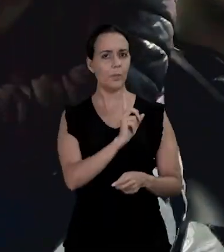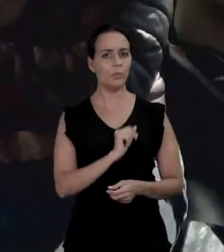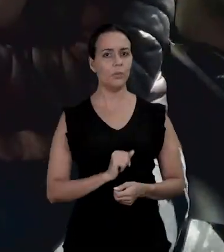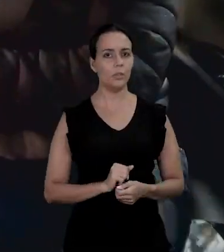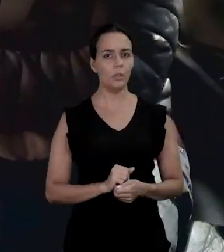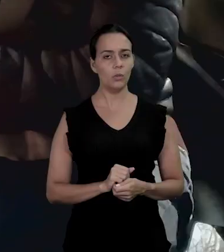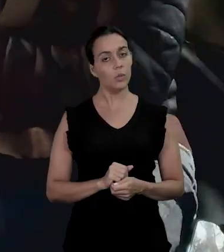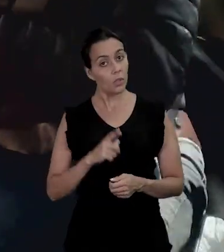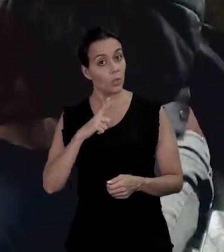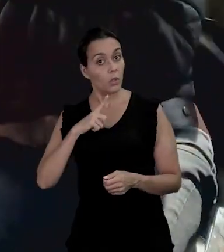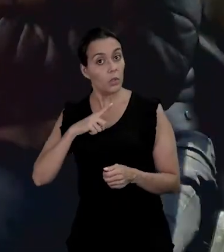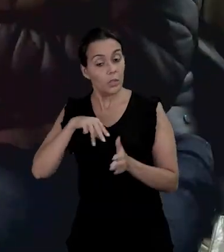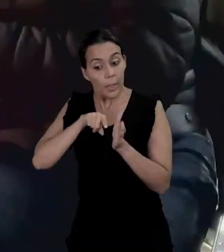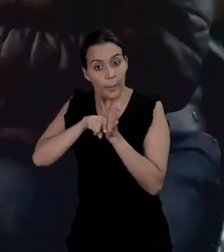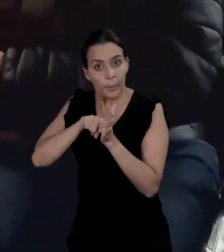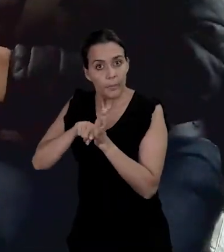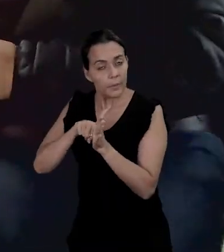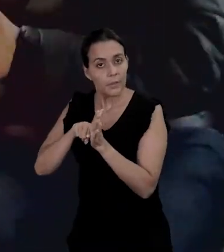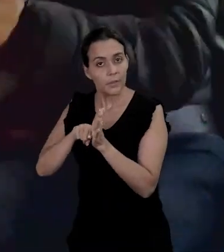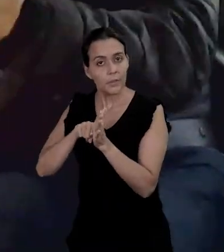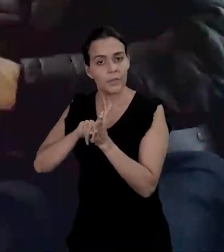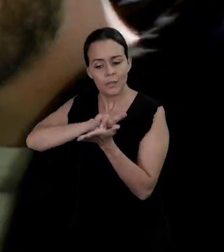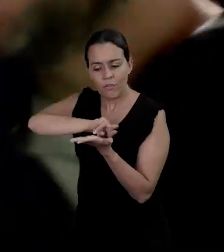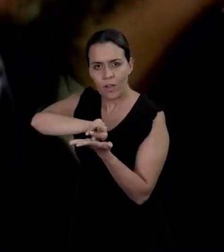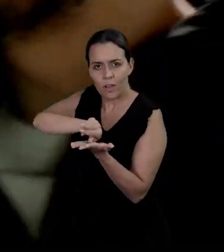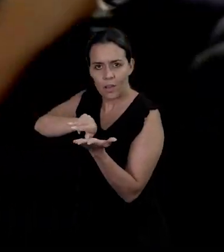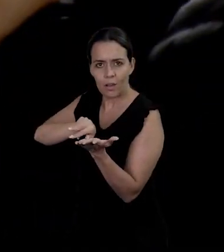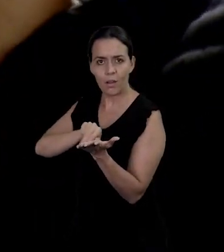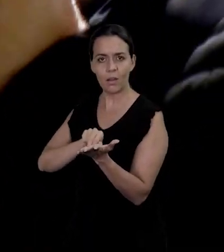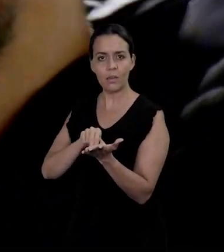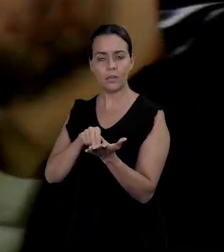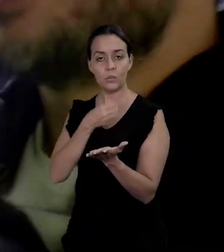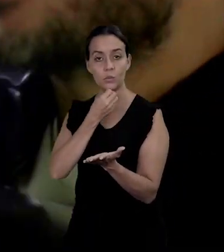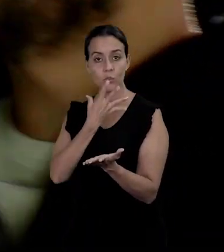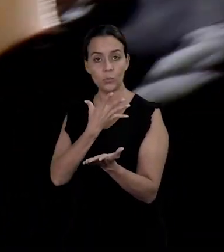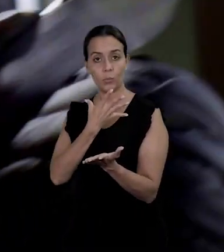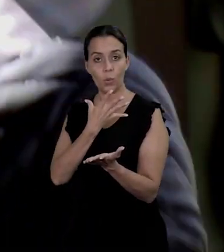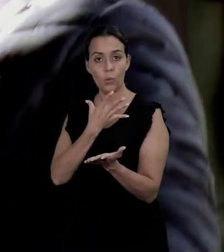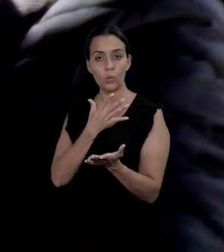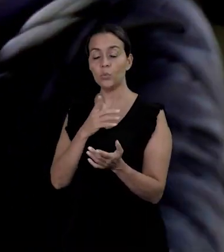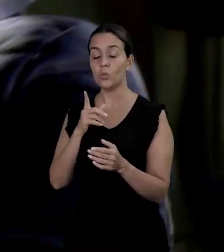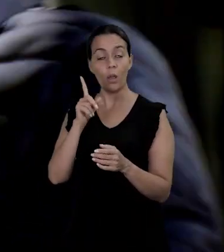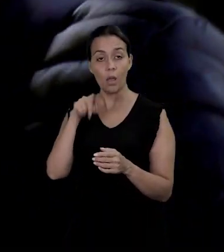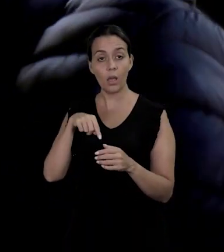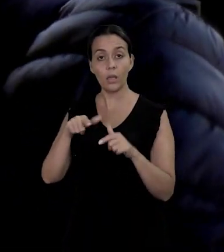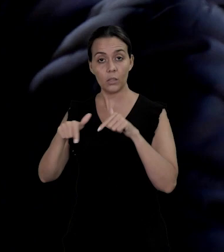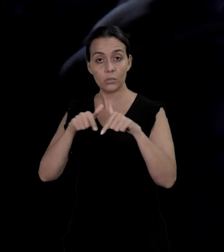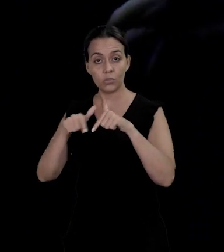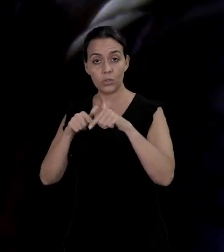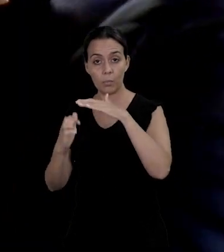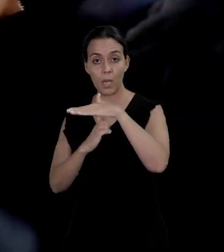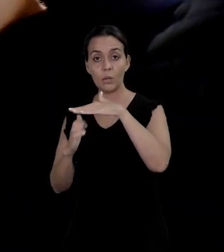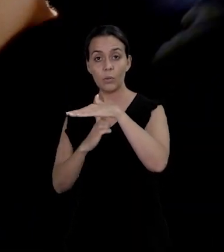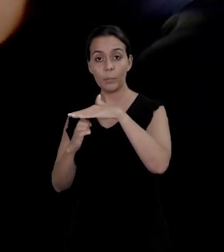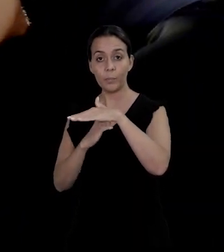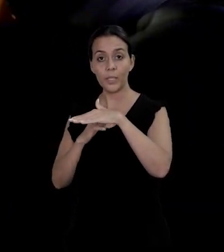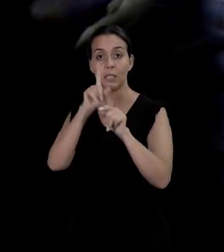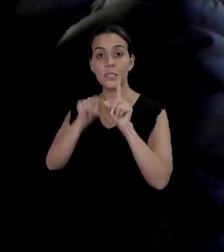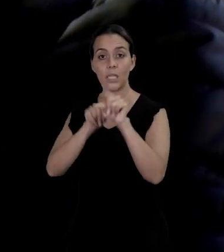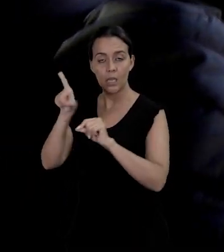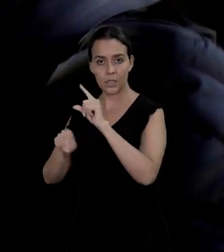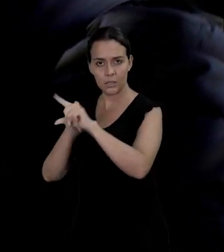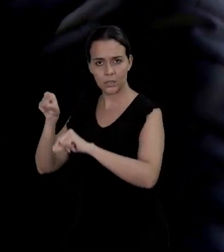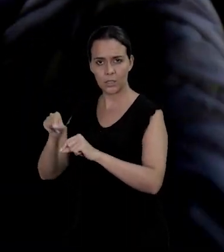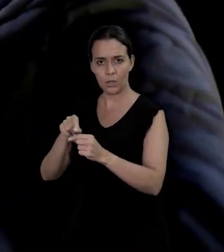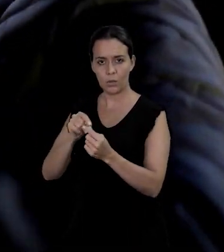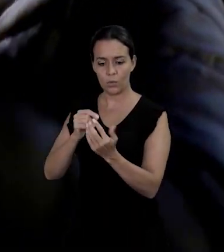de recrutamento mesmo, para empregos. Eles pegam o mesmo currículo e mudam só o nome. não identificam etnia, nem raça, nada, só